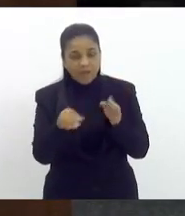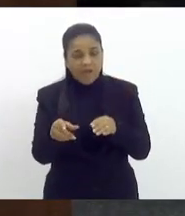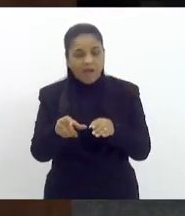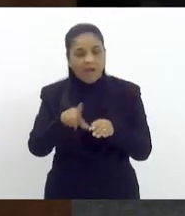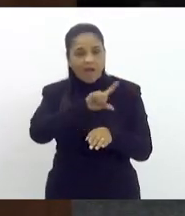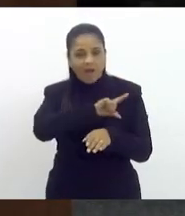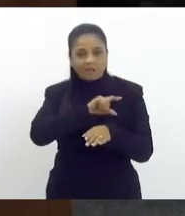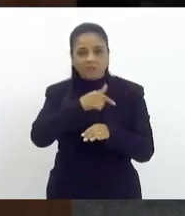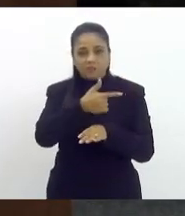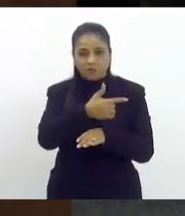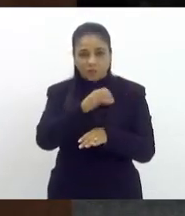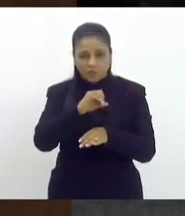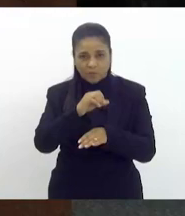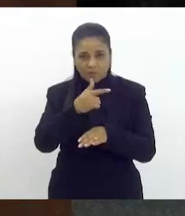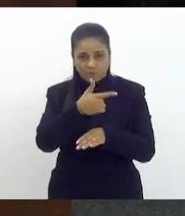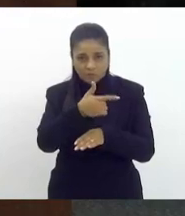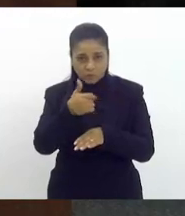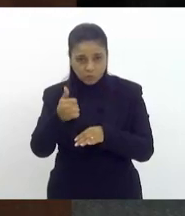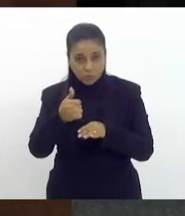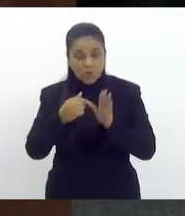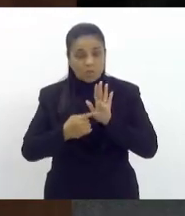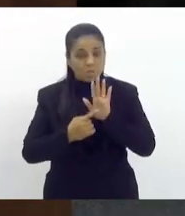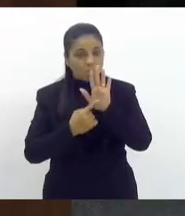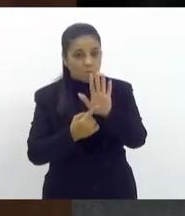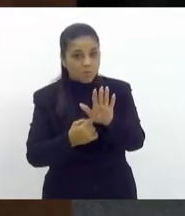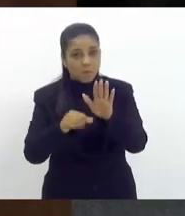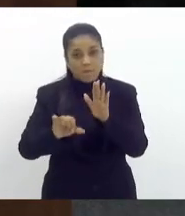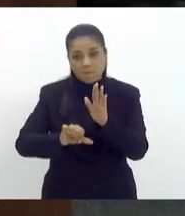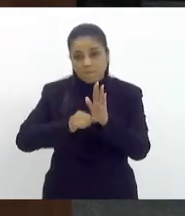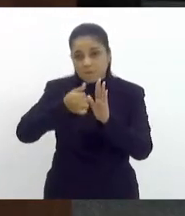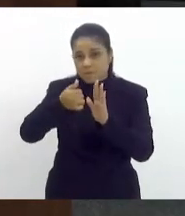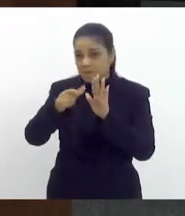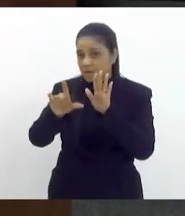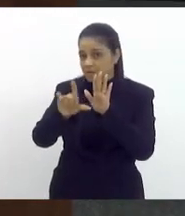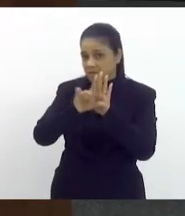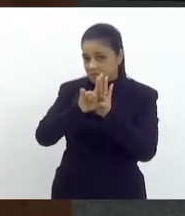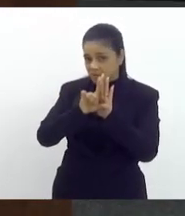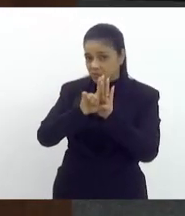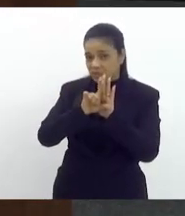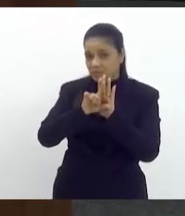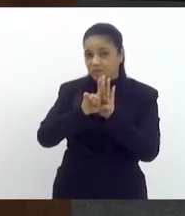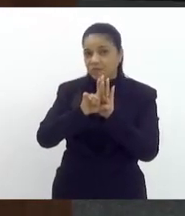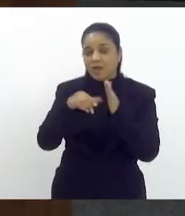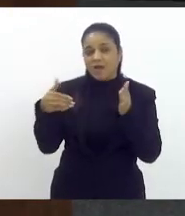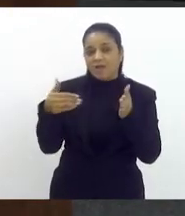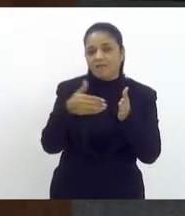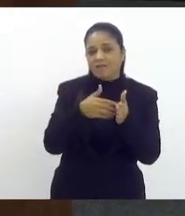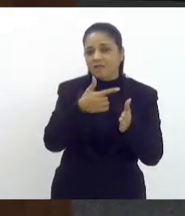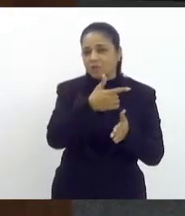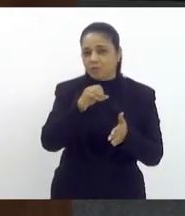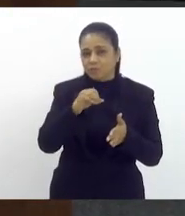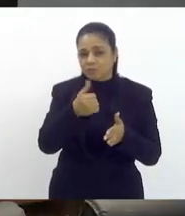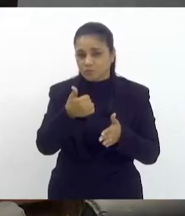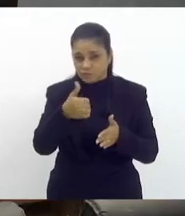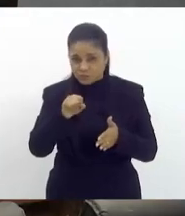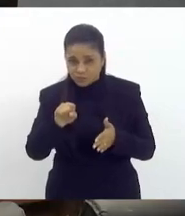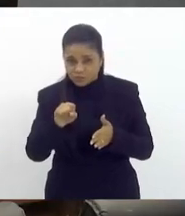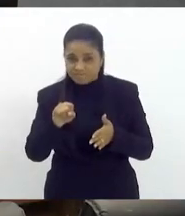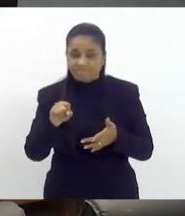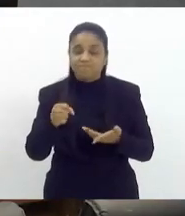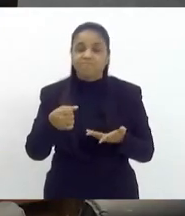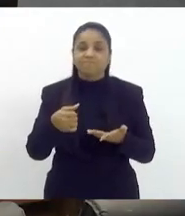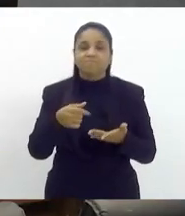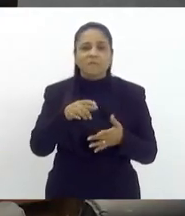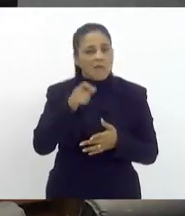2021 Na verdade ele foi apresentado na primeira legislatura até 2018 e é